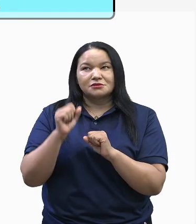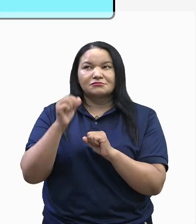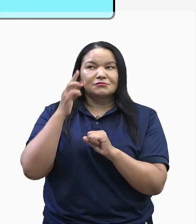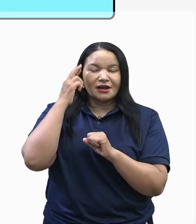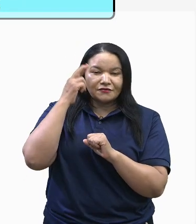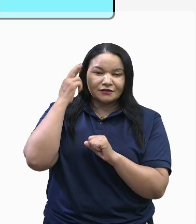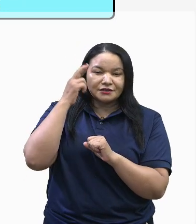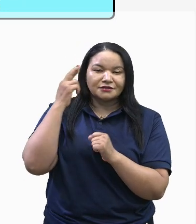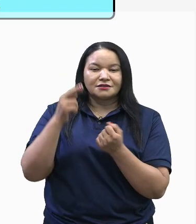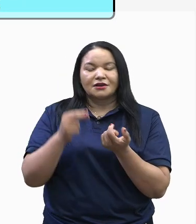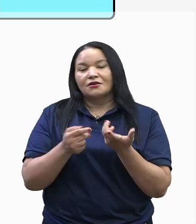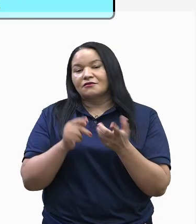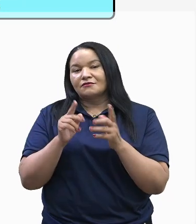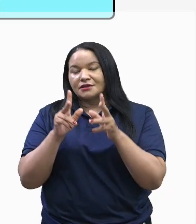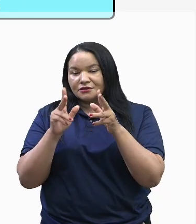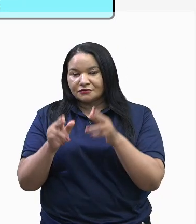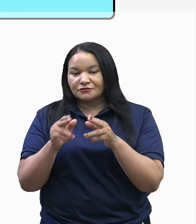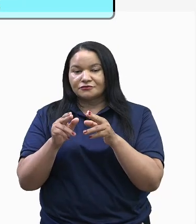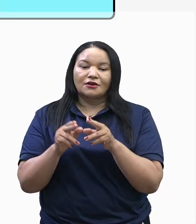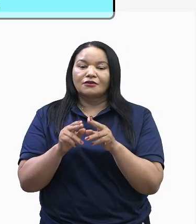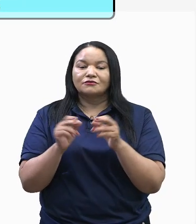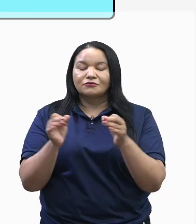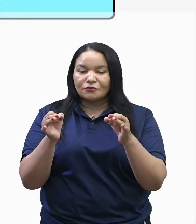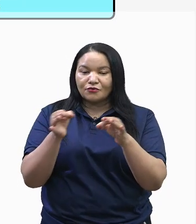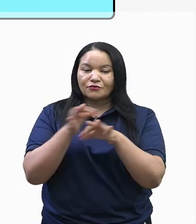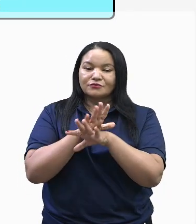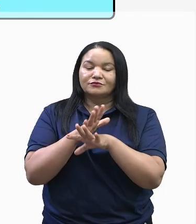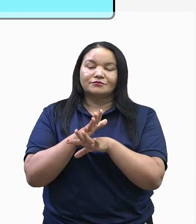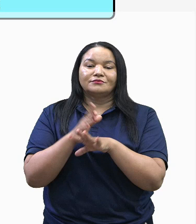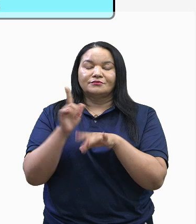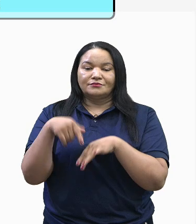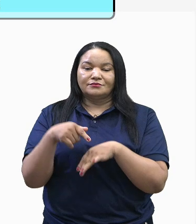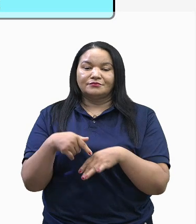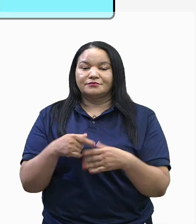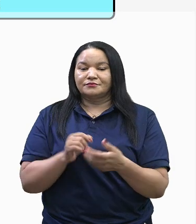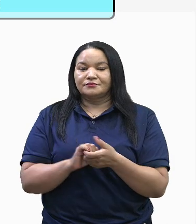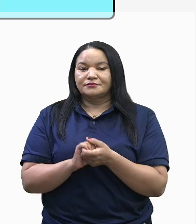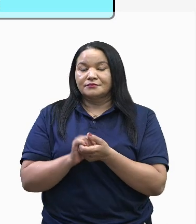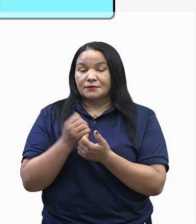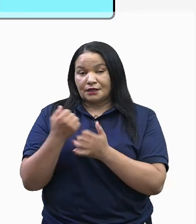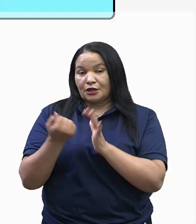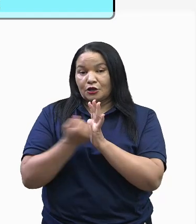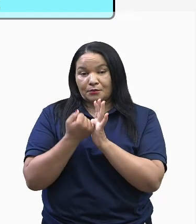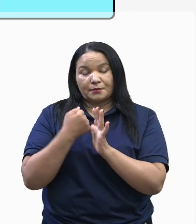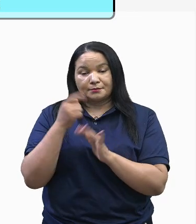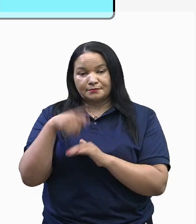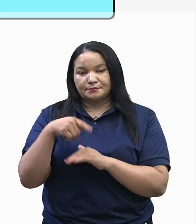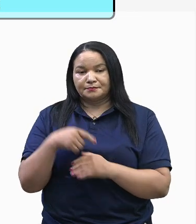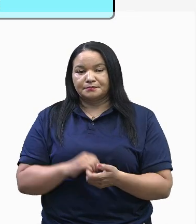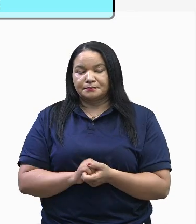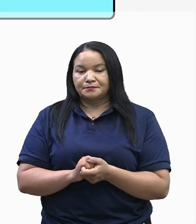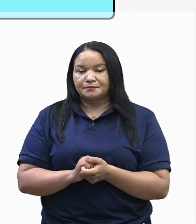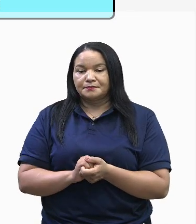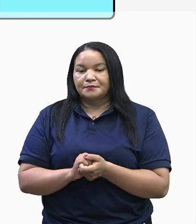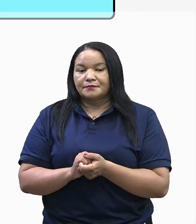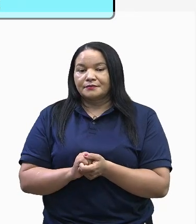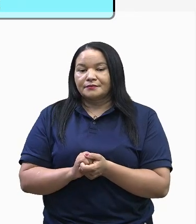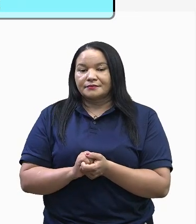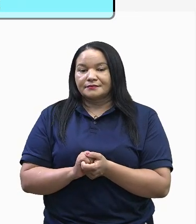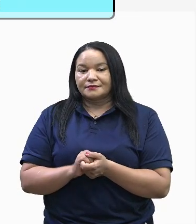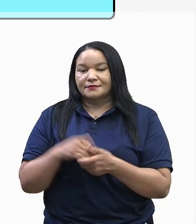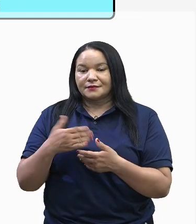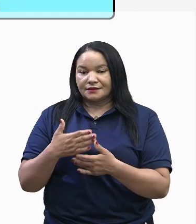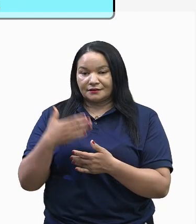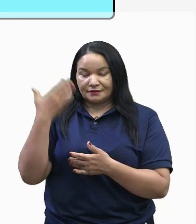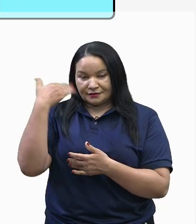É como fechar o texto de maneira clara e marcante. Então, para ficar mais